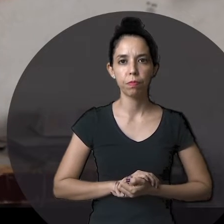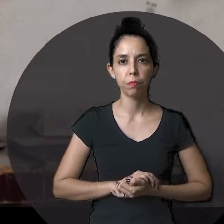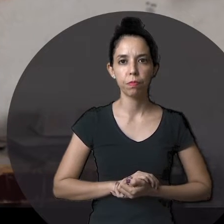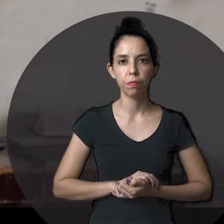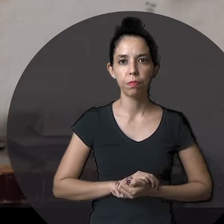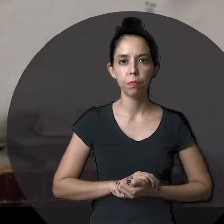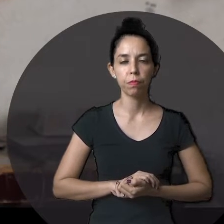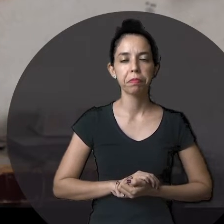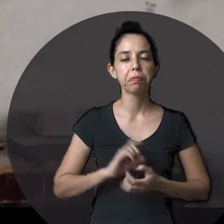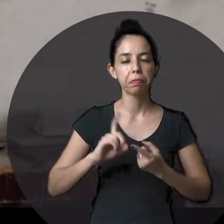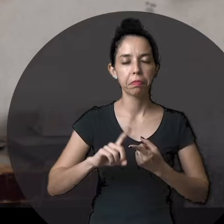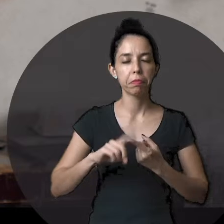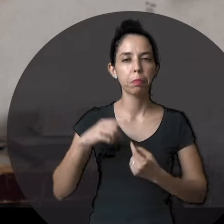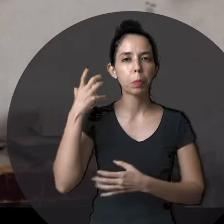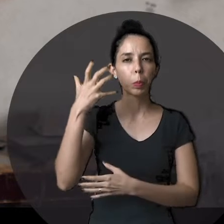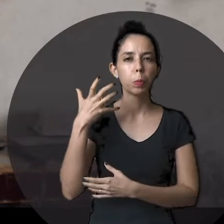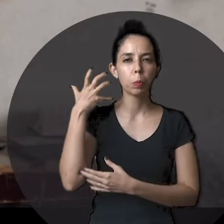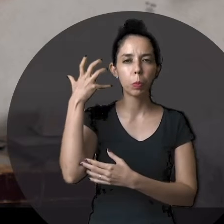Isso aqui, agora sim.